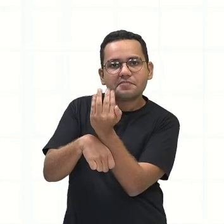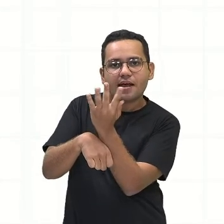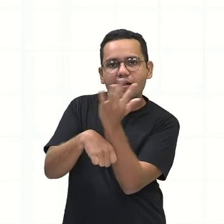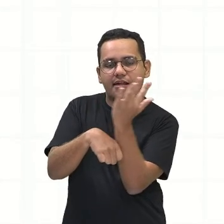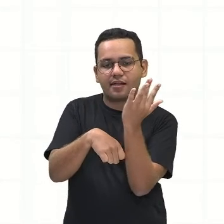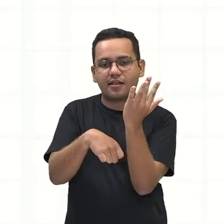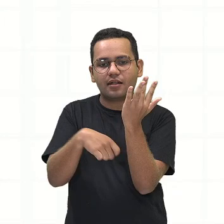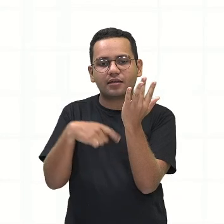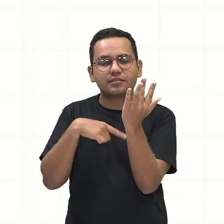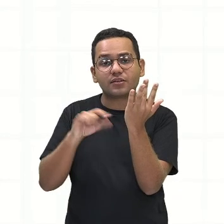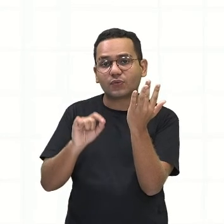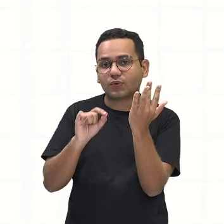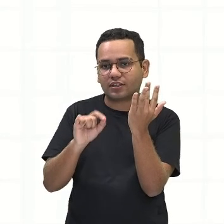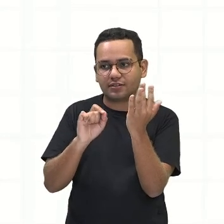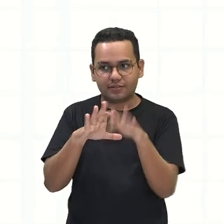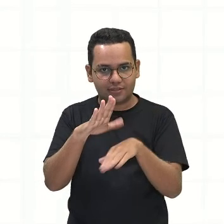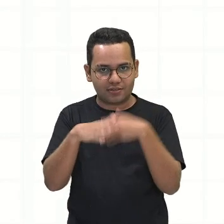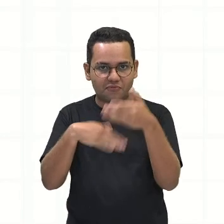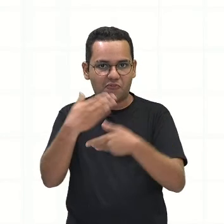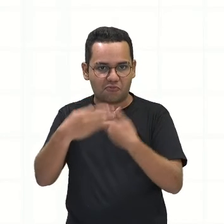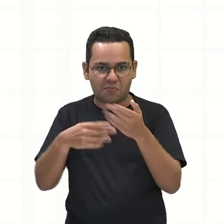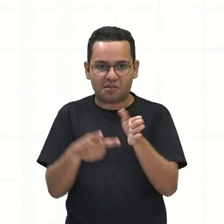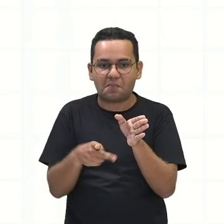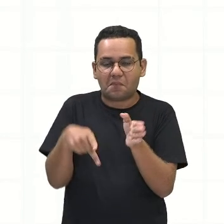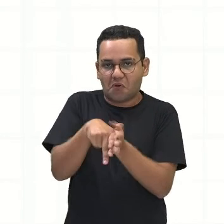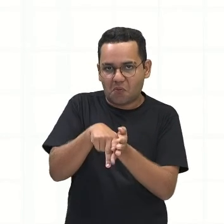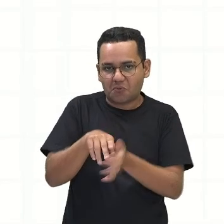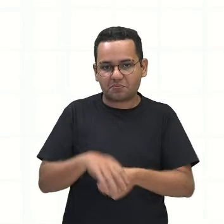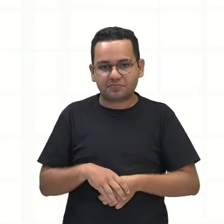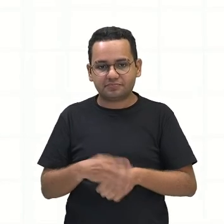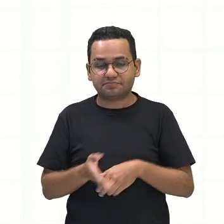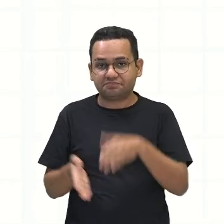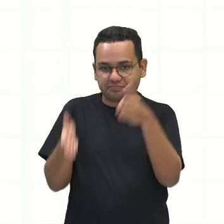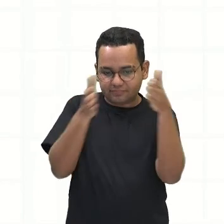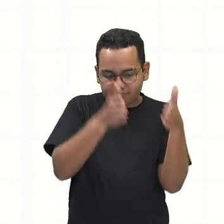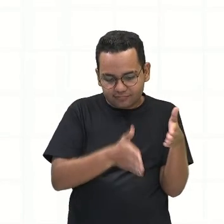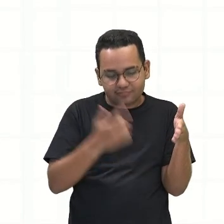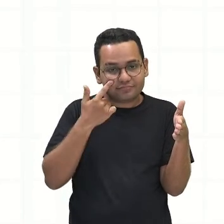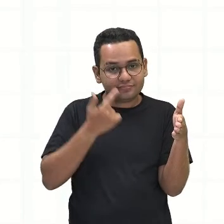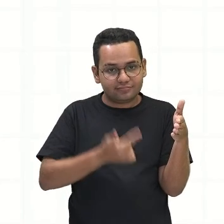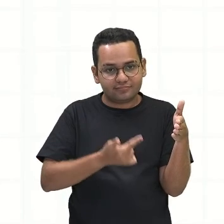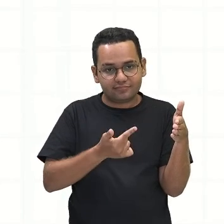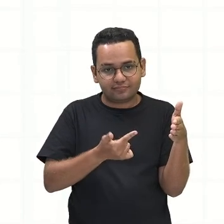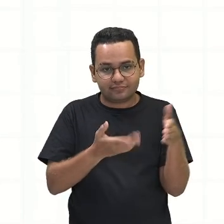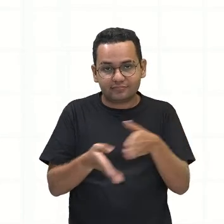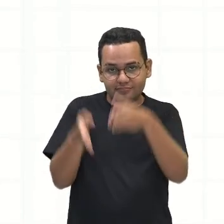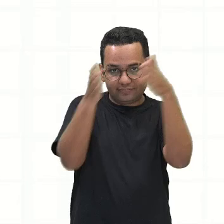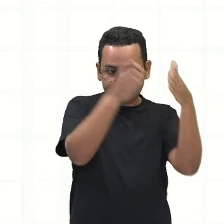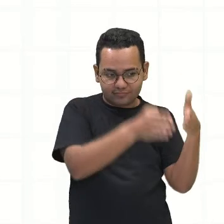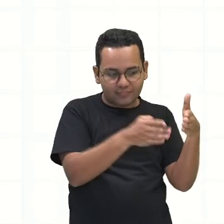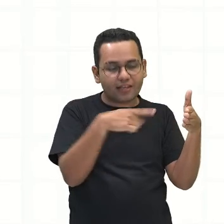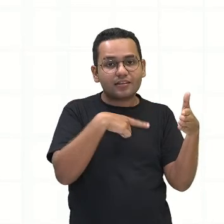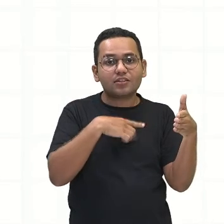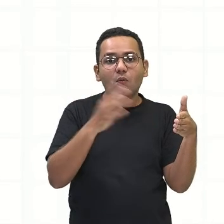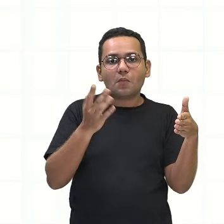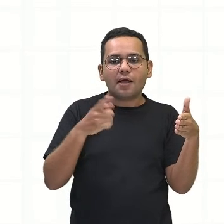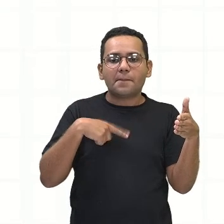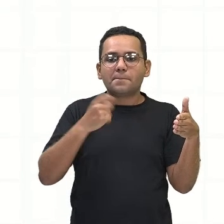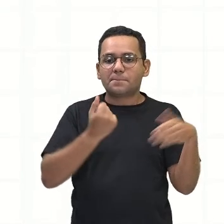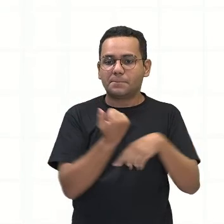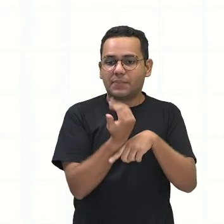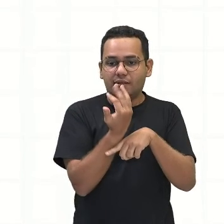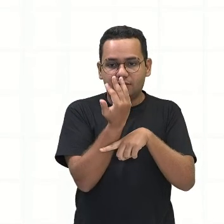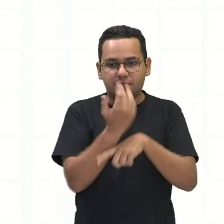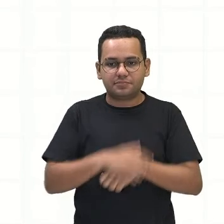o processo de desenvolvimento dela, até se tornar uma planta adulta